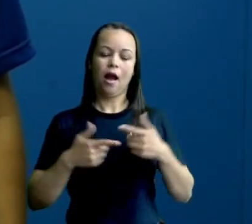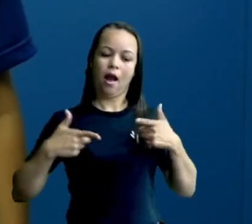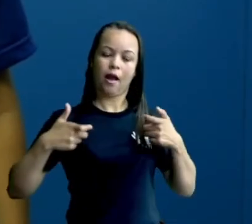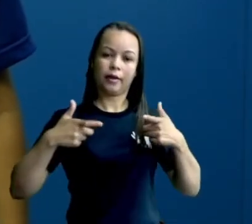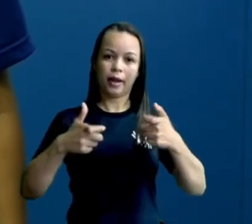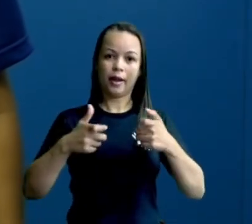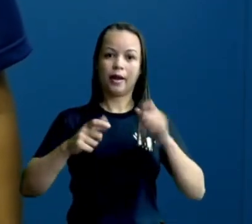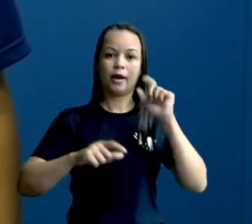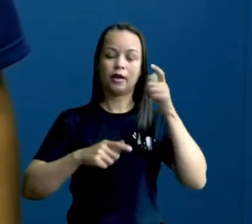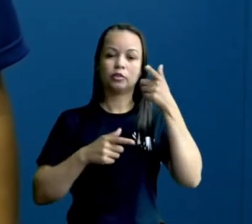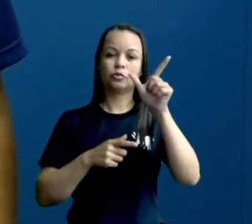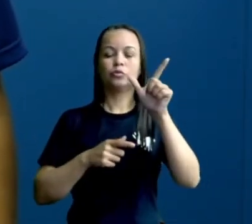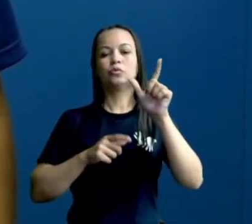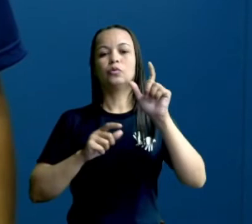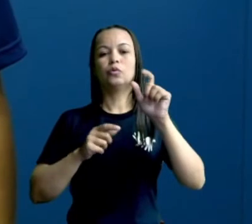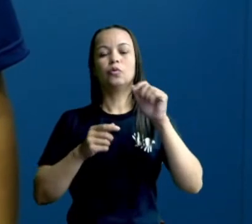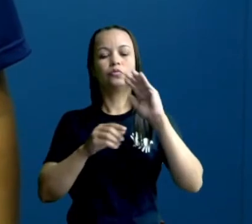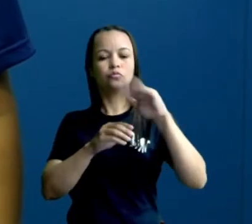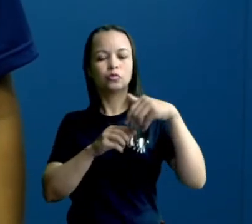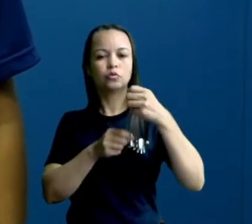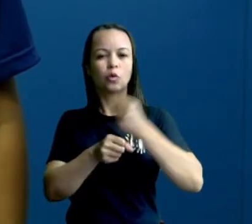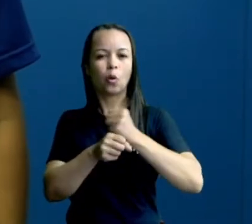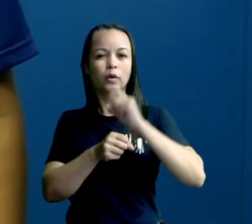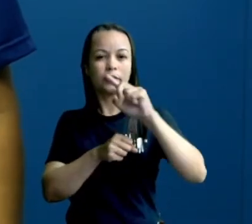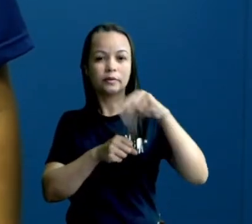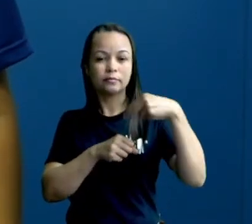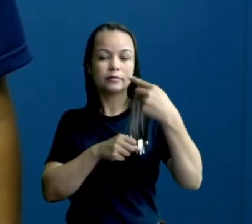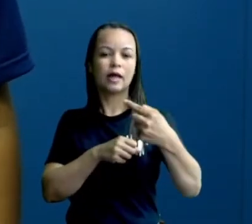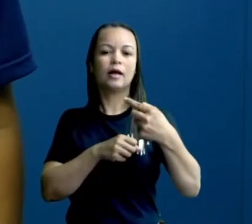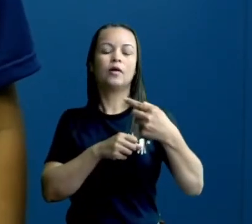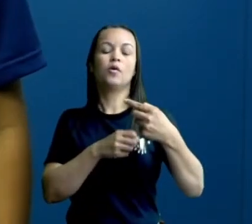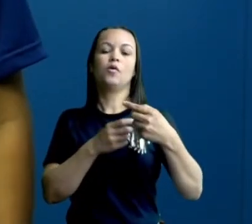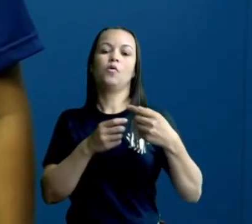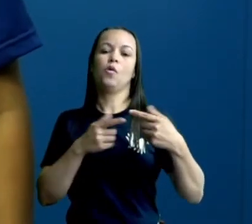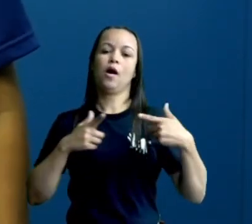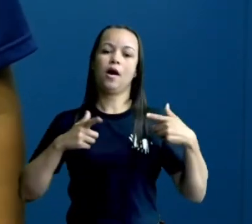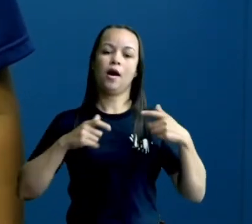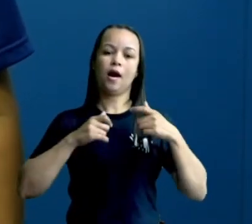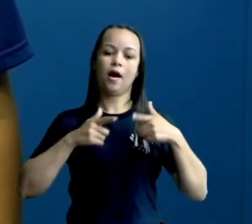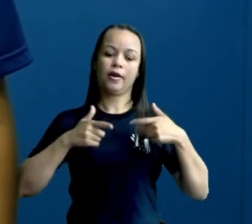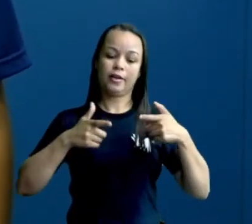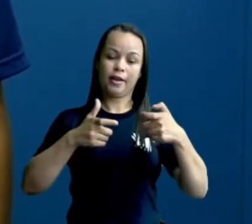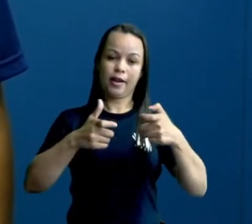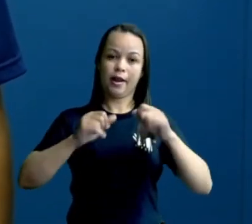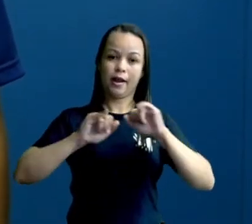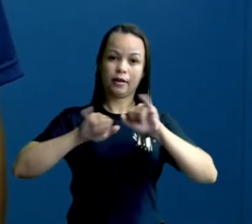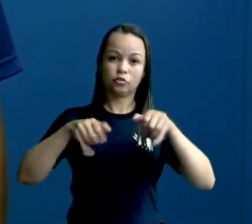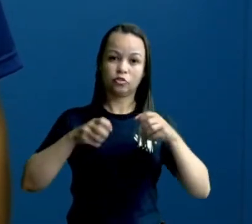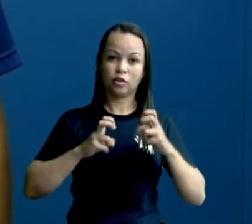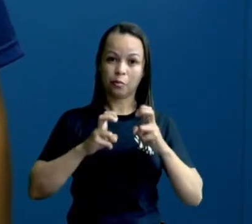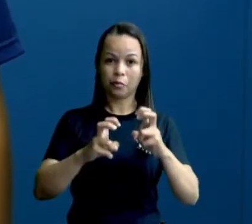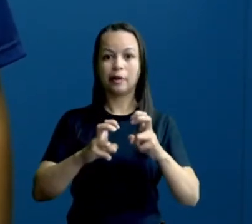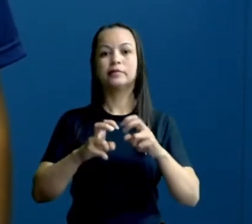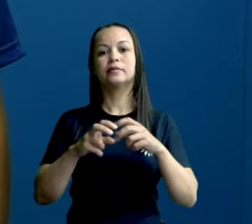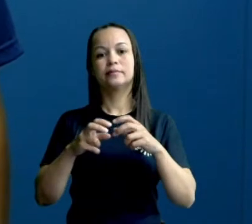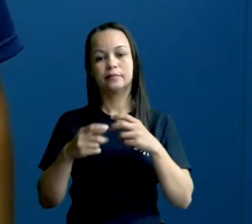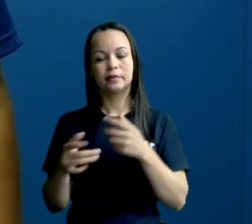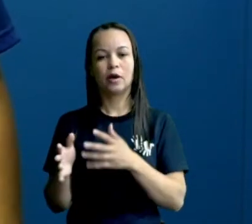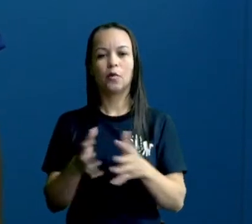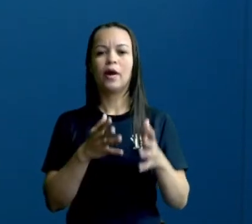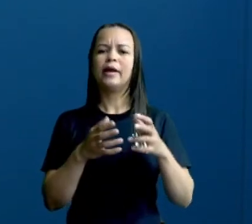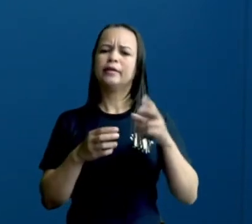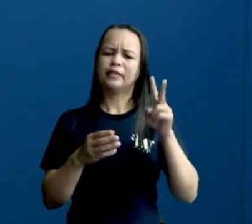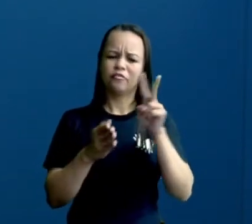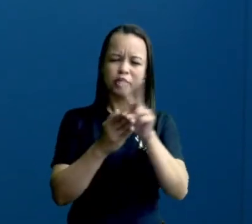dos Guararapes futuramente. E aí os lusos brasileiros, que são os nativos aqui da nossa terra, índios e tudo